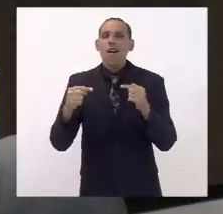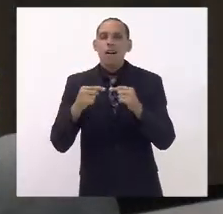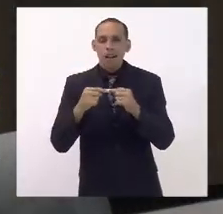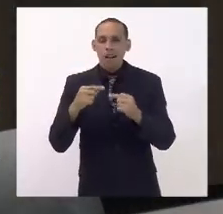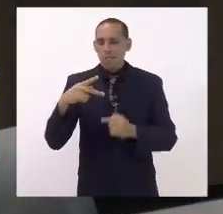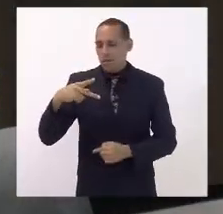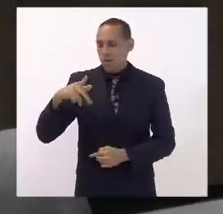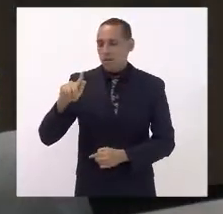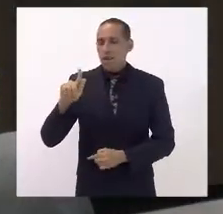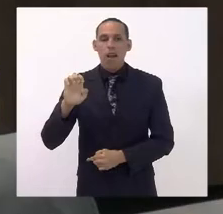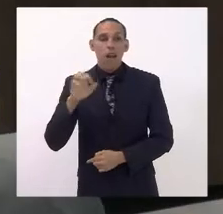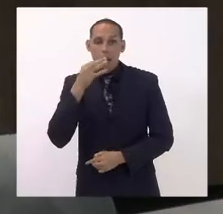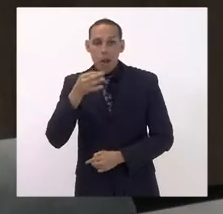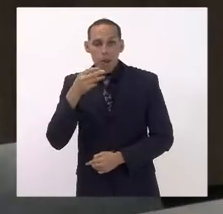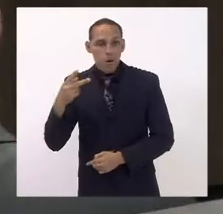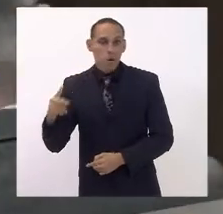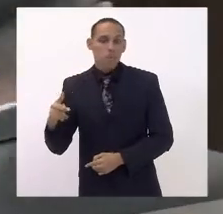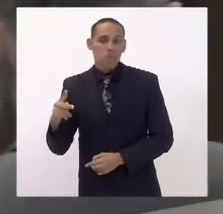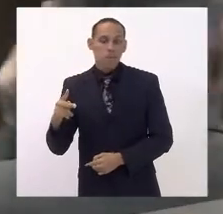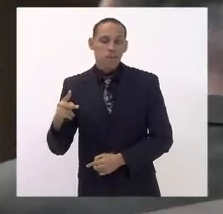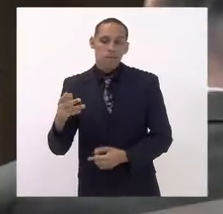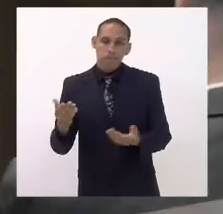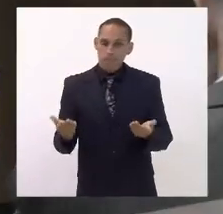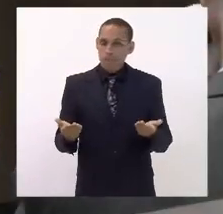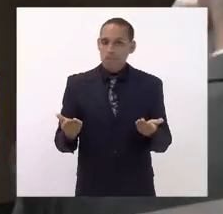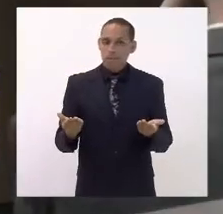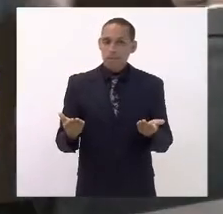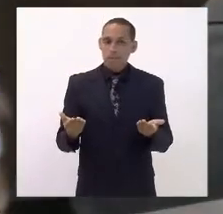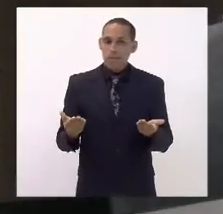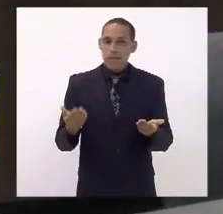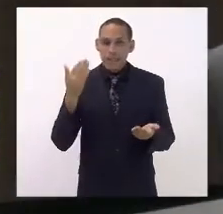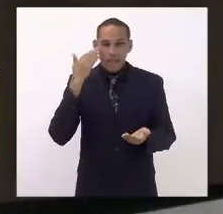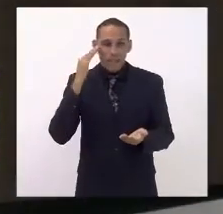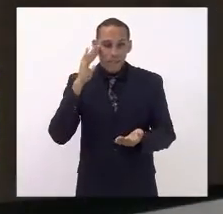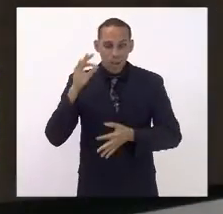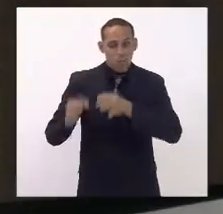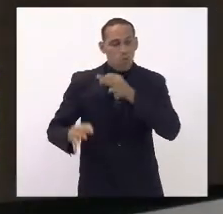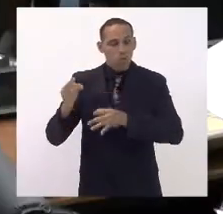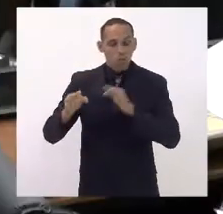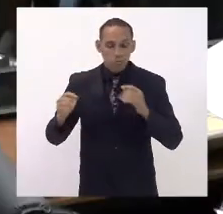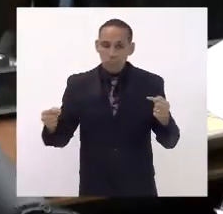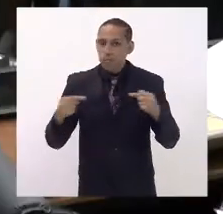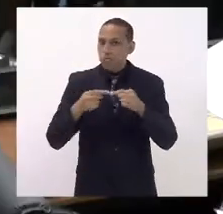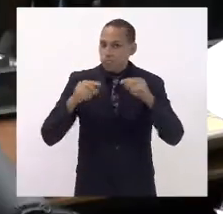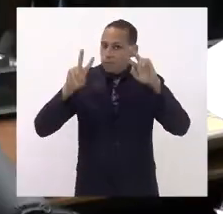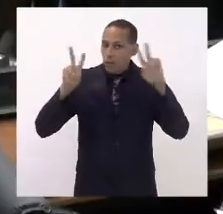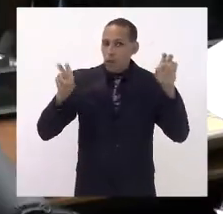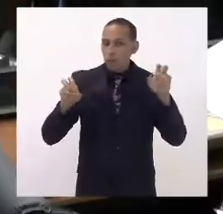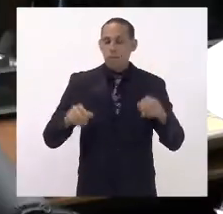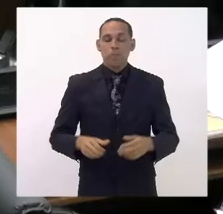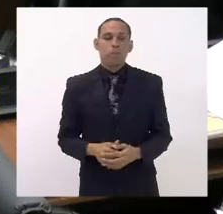PGE, que, diga-se, tem um entendimento jurídico a respeito do tema.